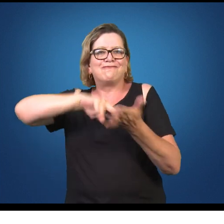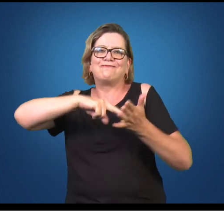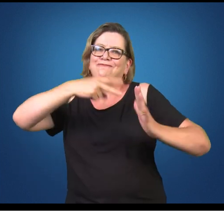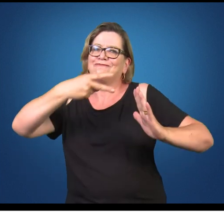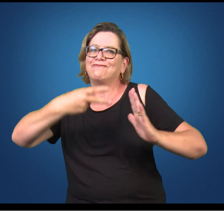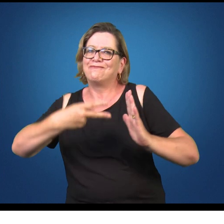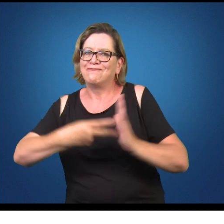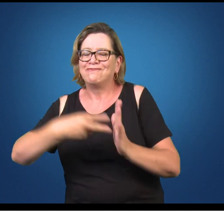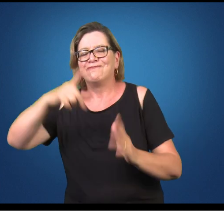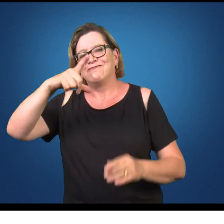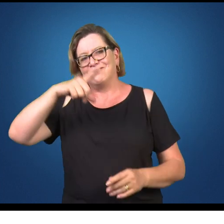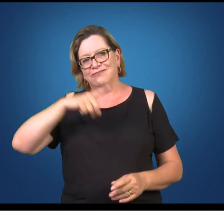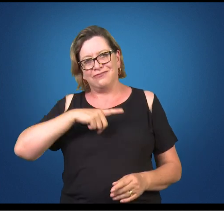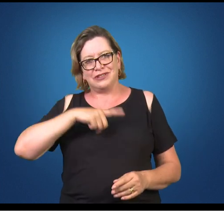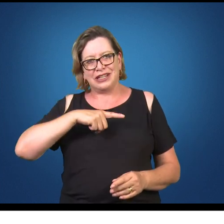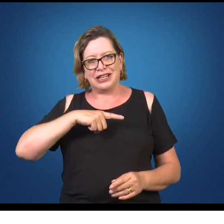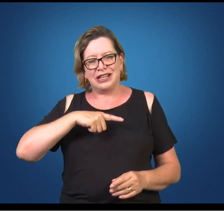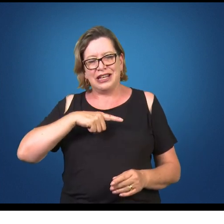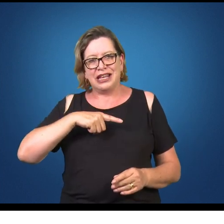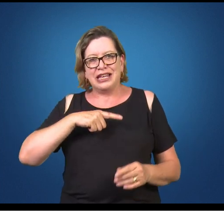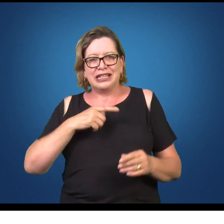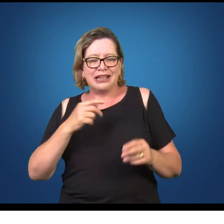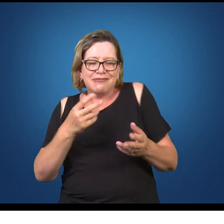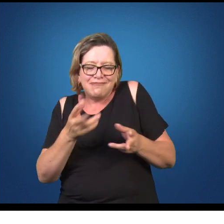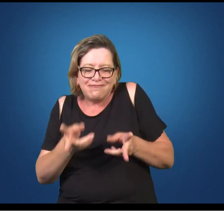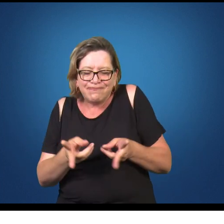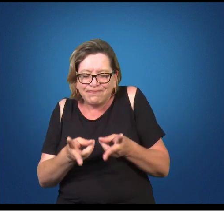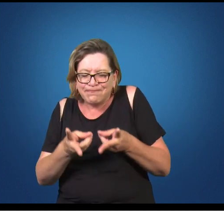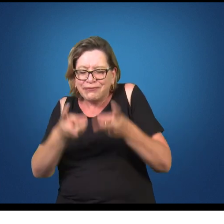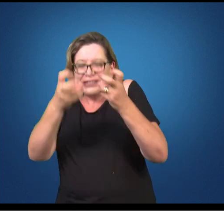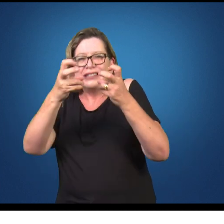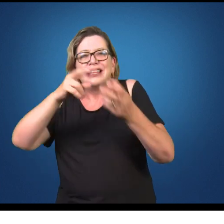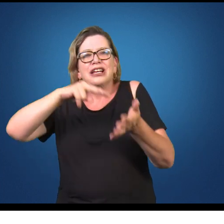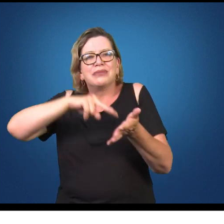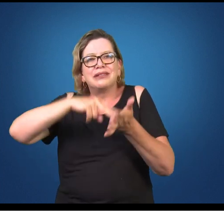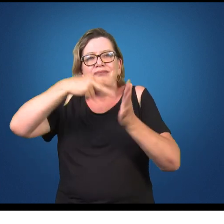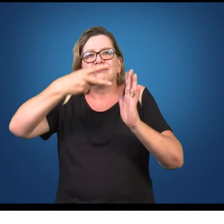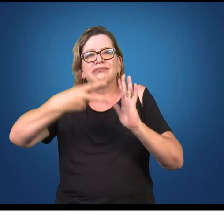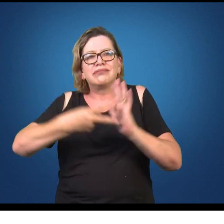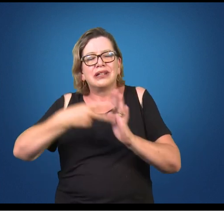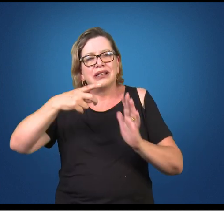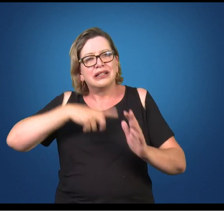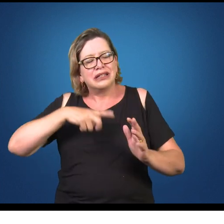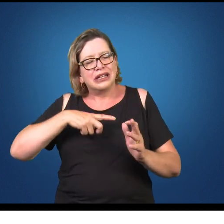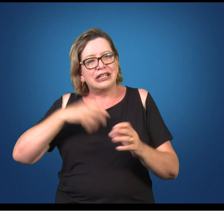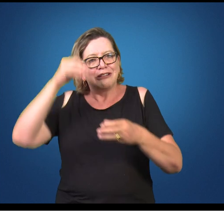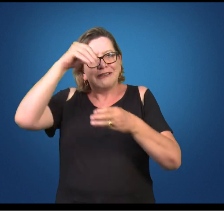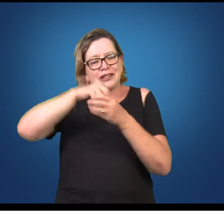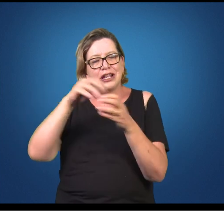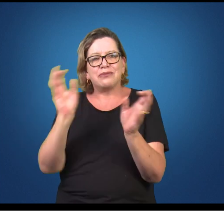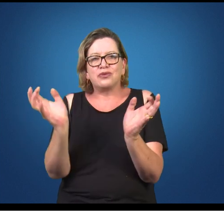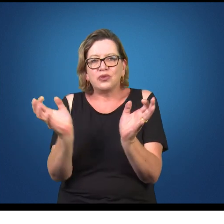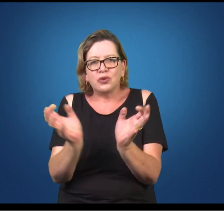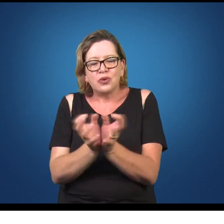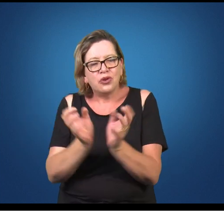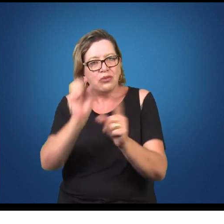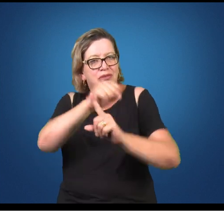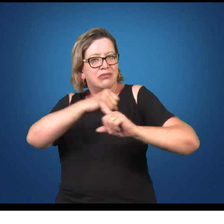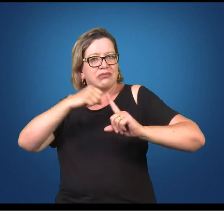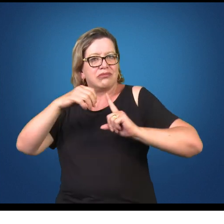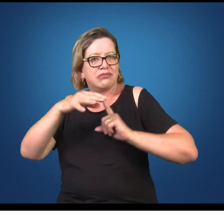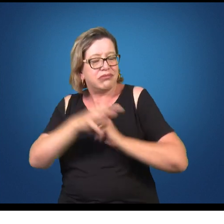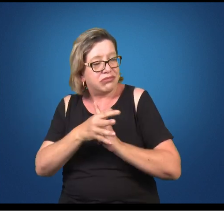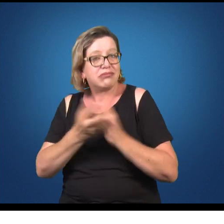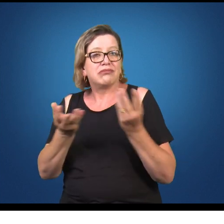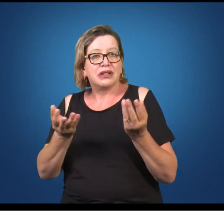para ela ou que ela perceba, um significado daquilo dentro do grupo dela, da família dela ou da sociedade dela e